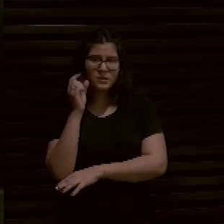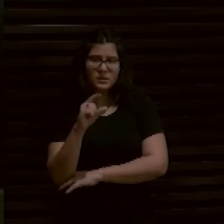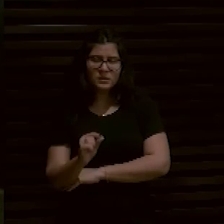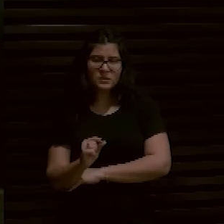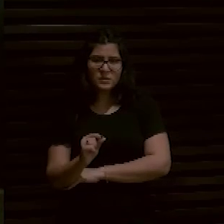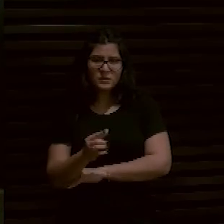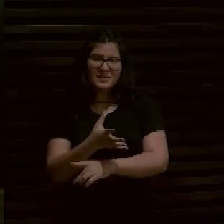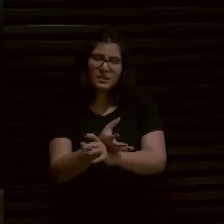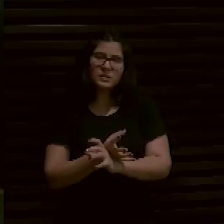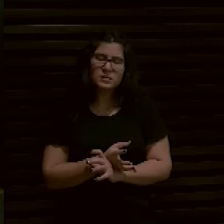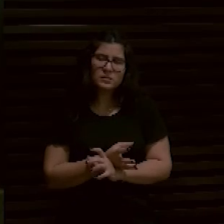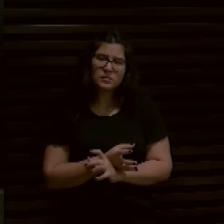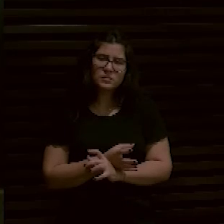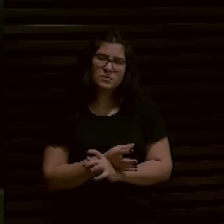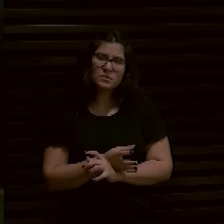no deserto,